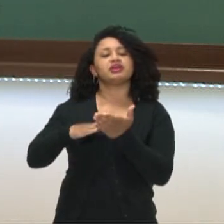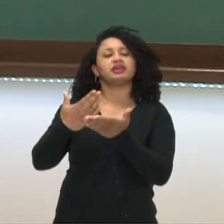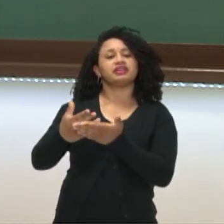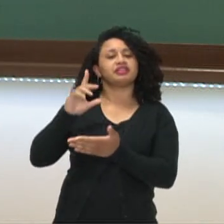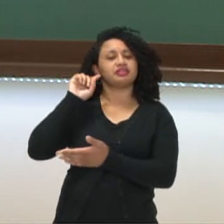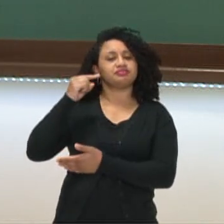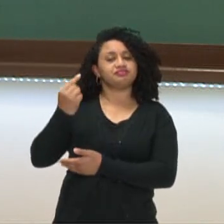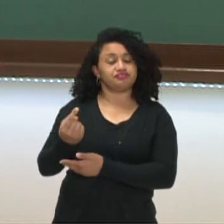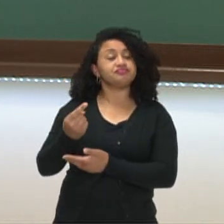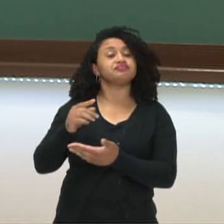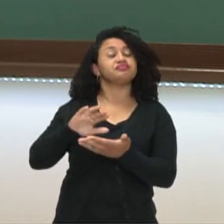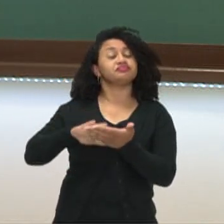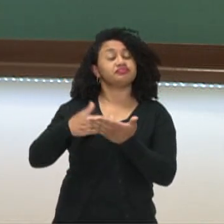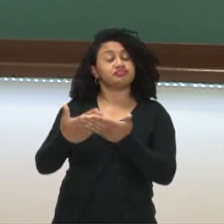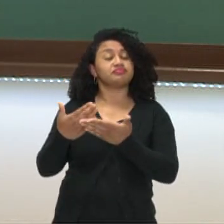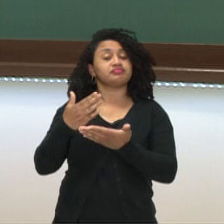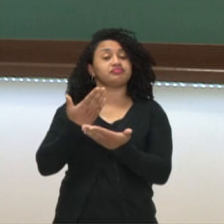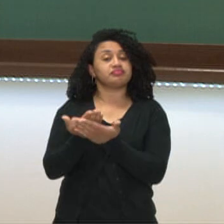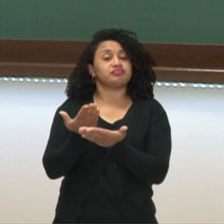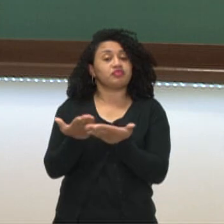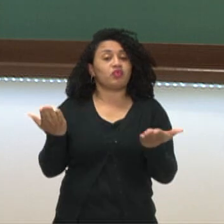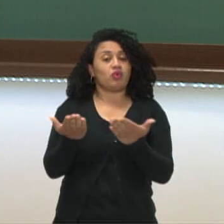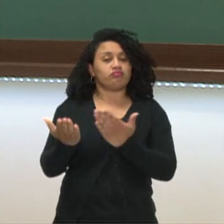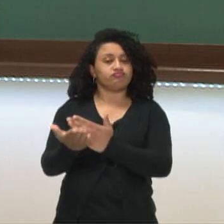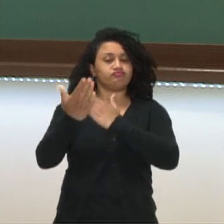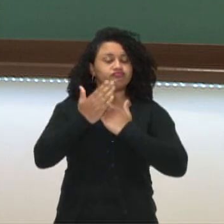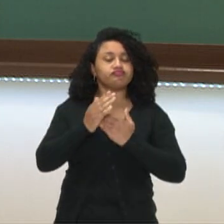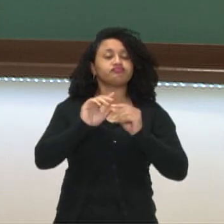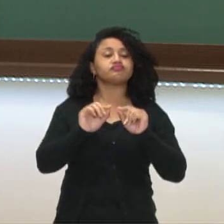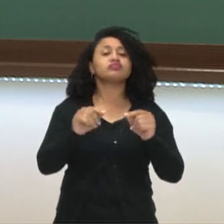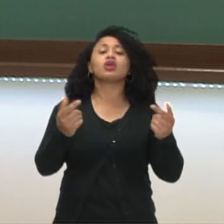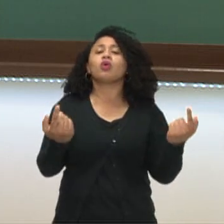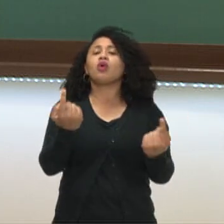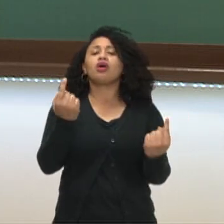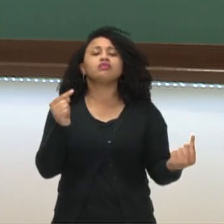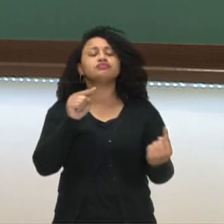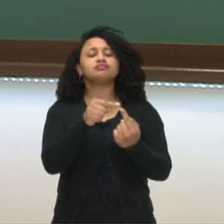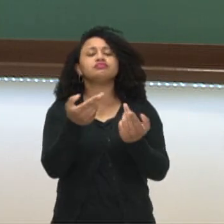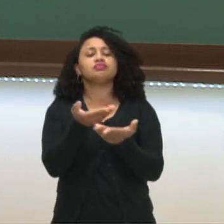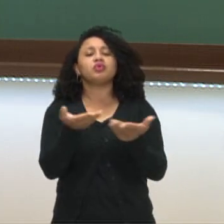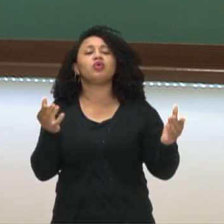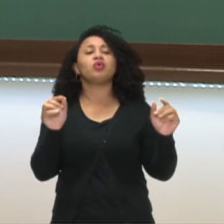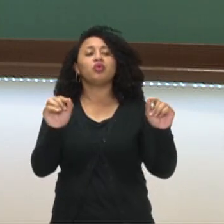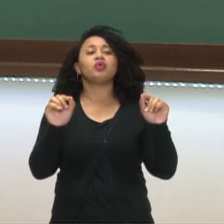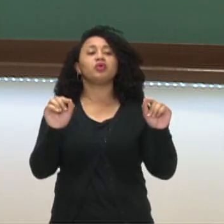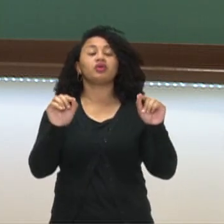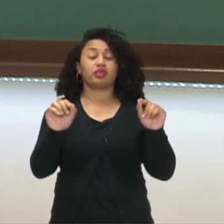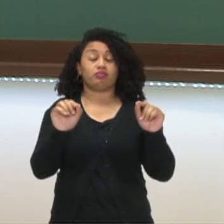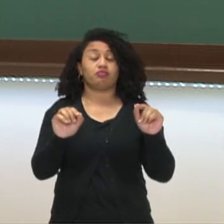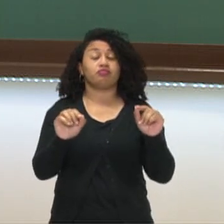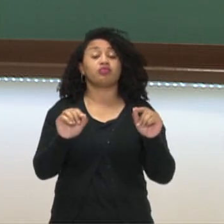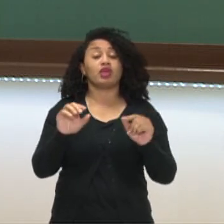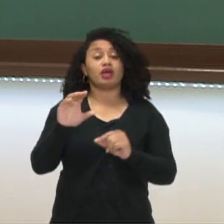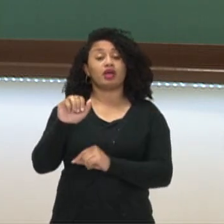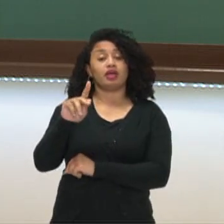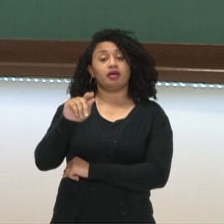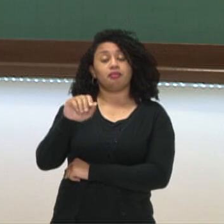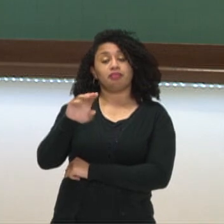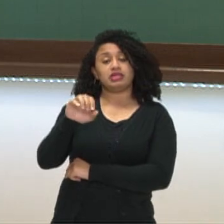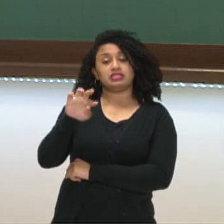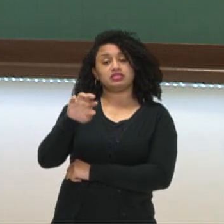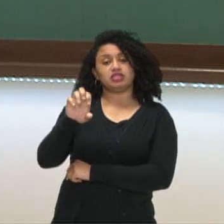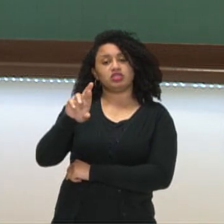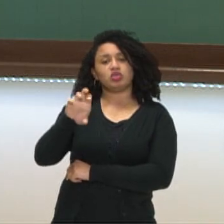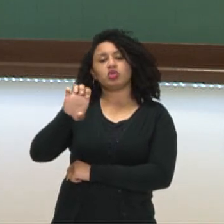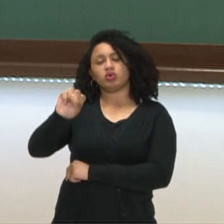que vai nos ajudar na interpretação da aula. Então, quais são os objetivos da aula de hoje sobre capacitores 2,